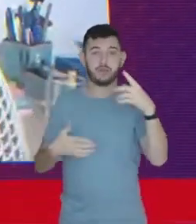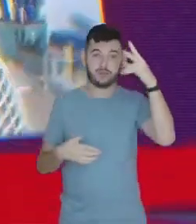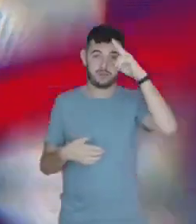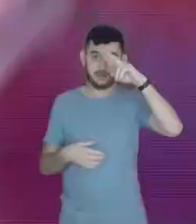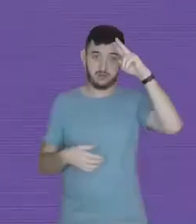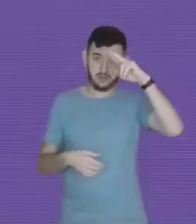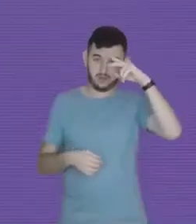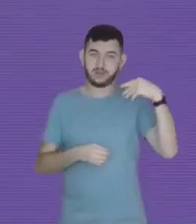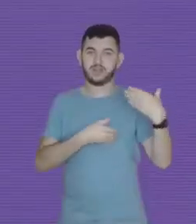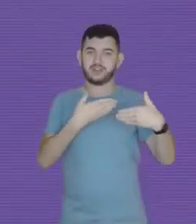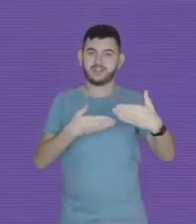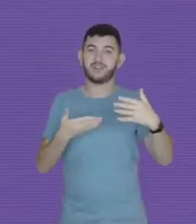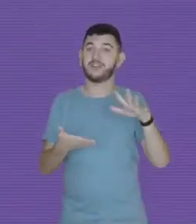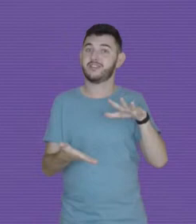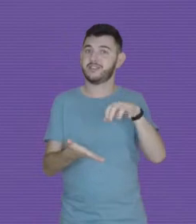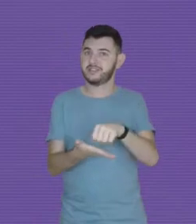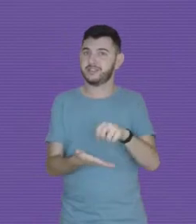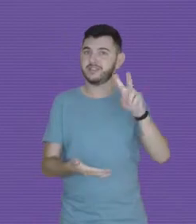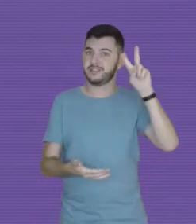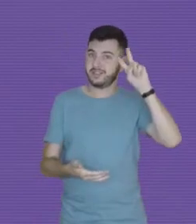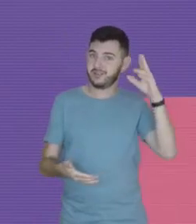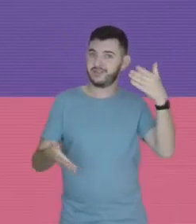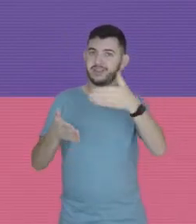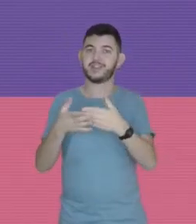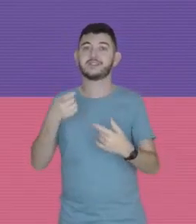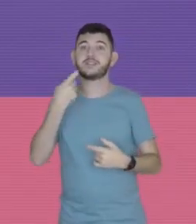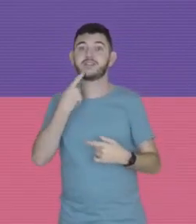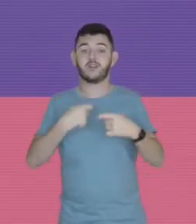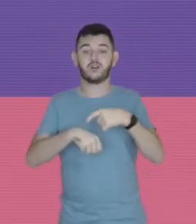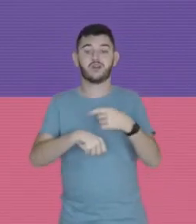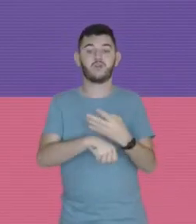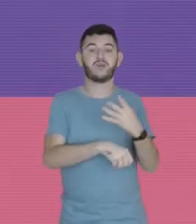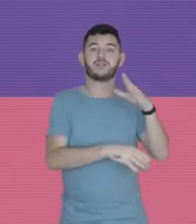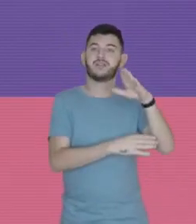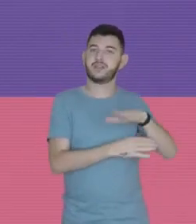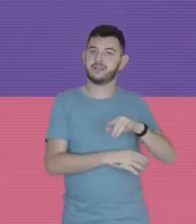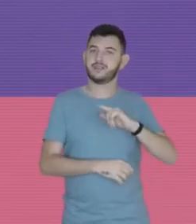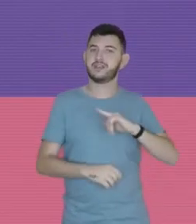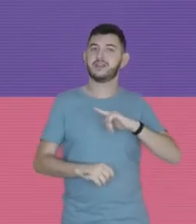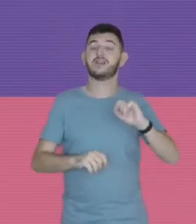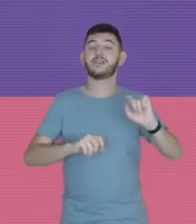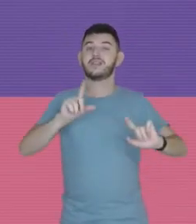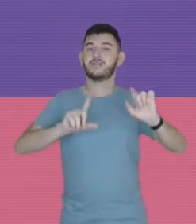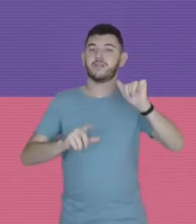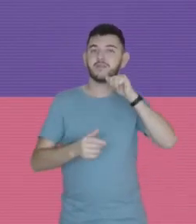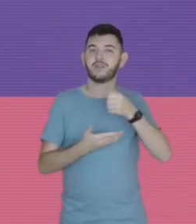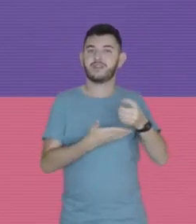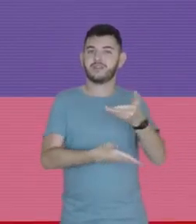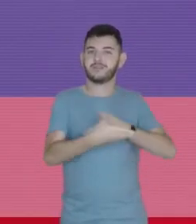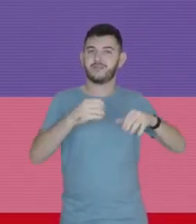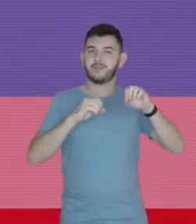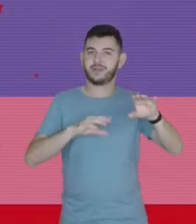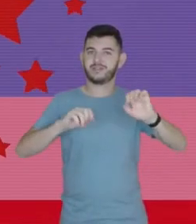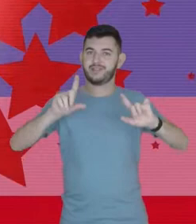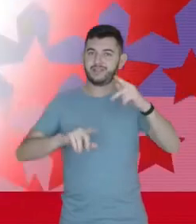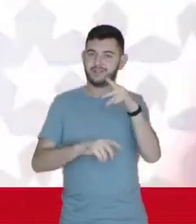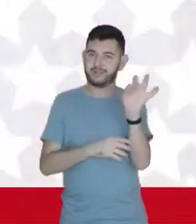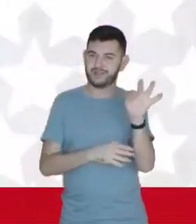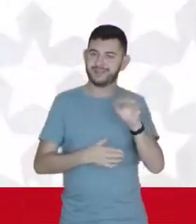gente. Então anota aí, de segunda a sexta-feira, a partir das 4 da tarde, tem TV Elas por Elas Formação na TVPT.